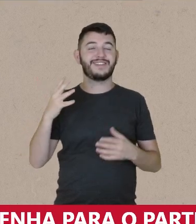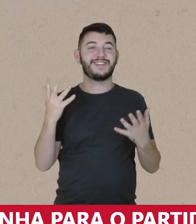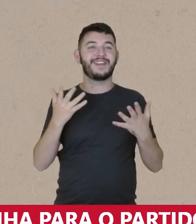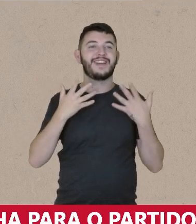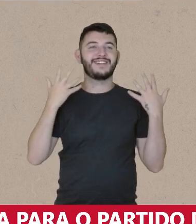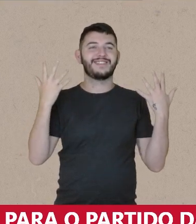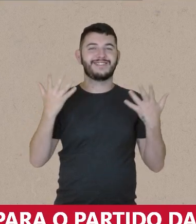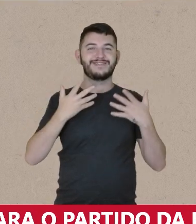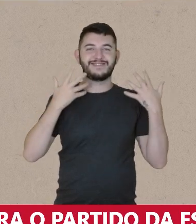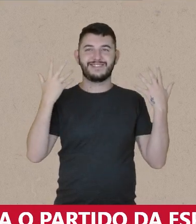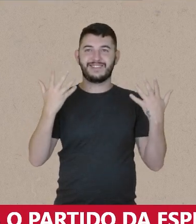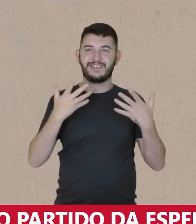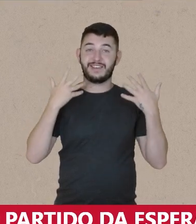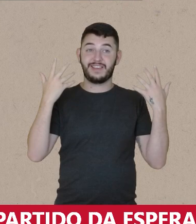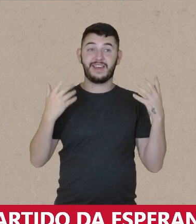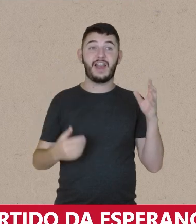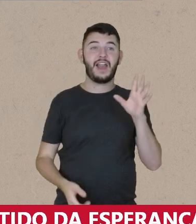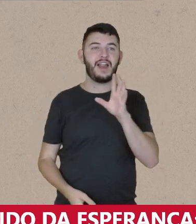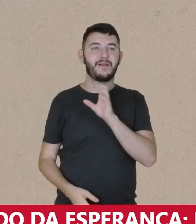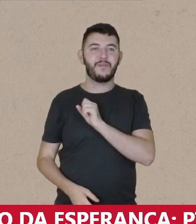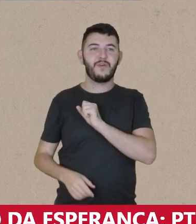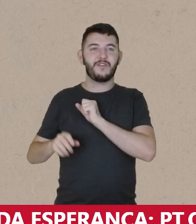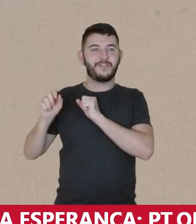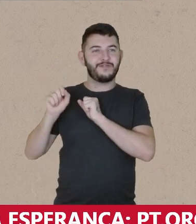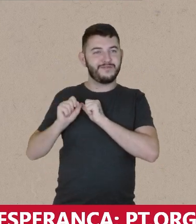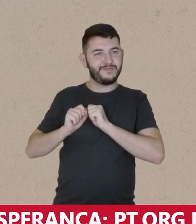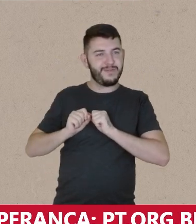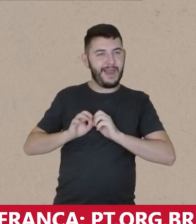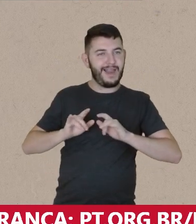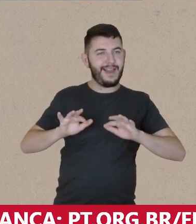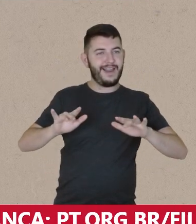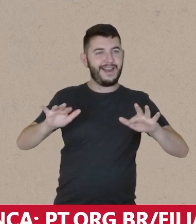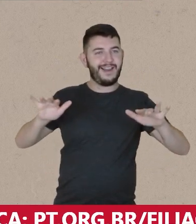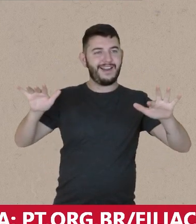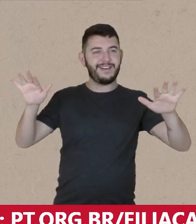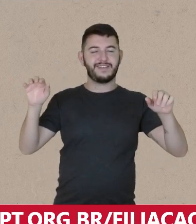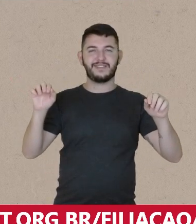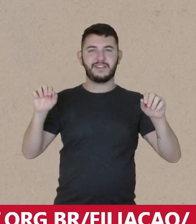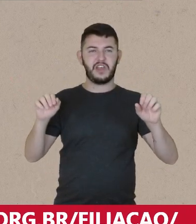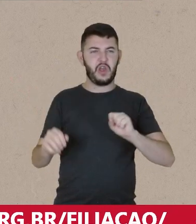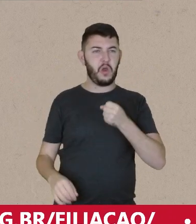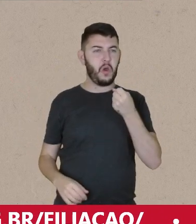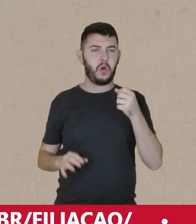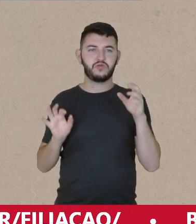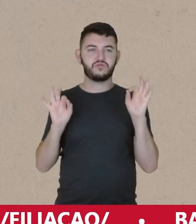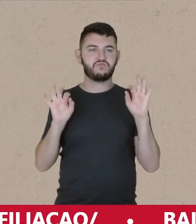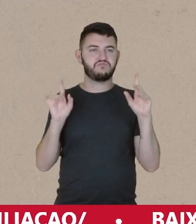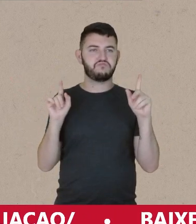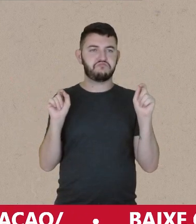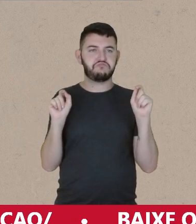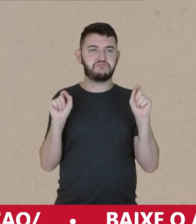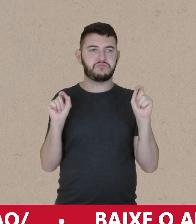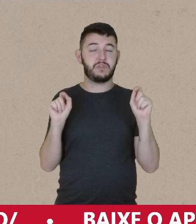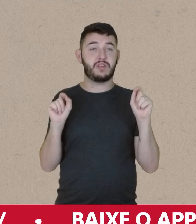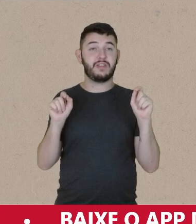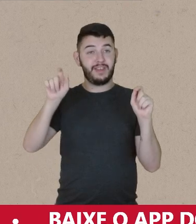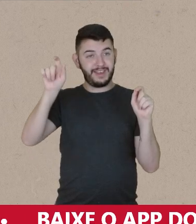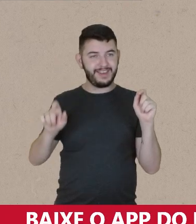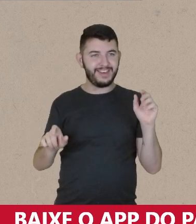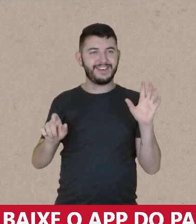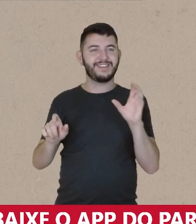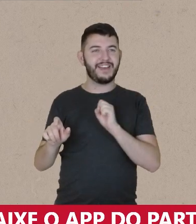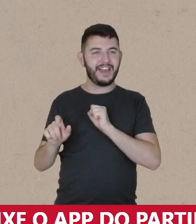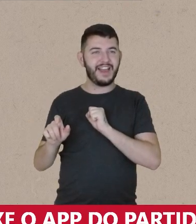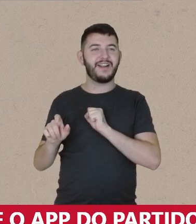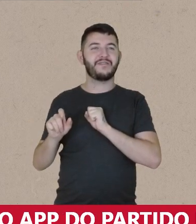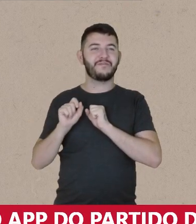sempre transmitiu amor, viu? Amor, nunca ódio. Serginho era amor.